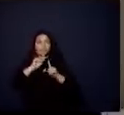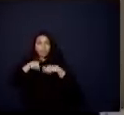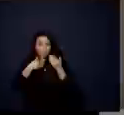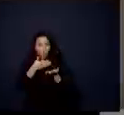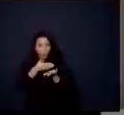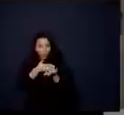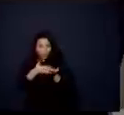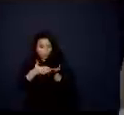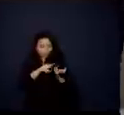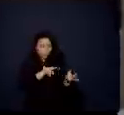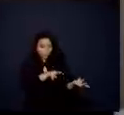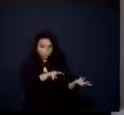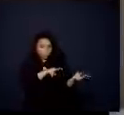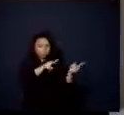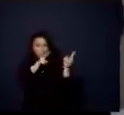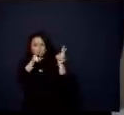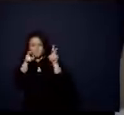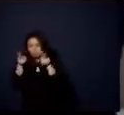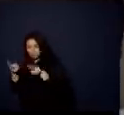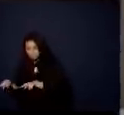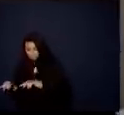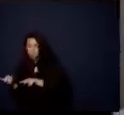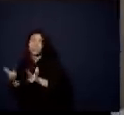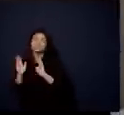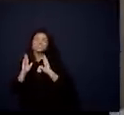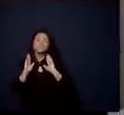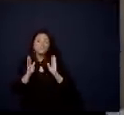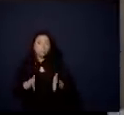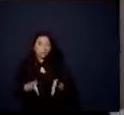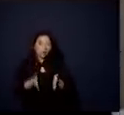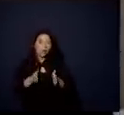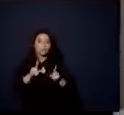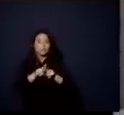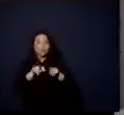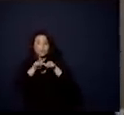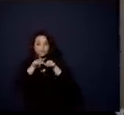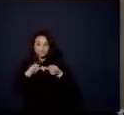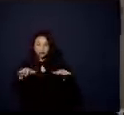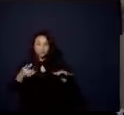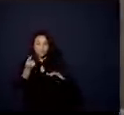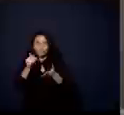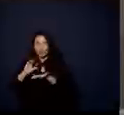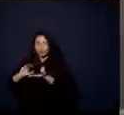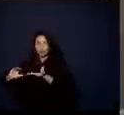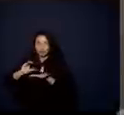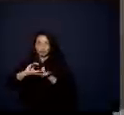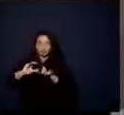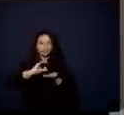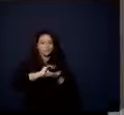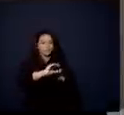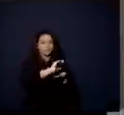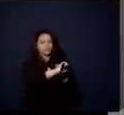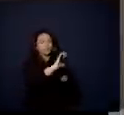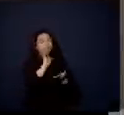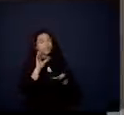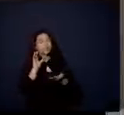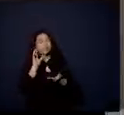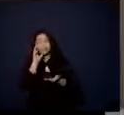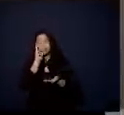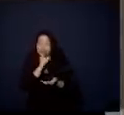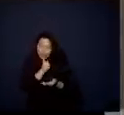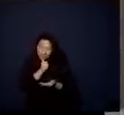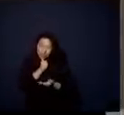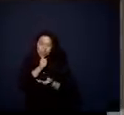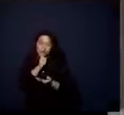longo é relativamente curto de quatro cinco anos e a distribuição da receita para Estados municípios ela muda da